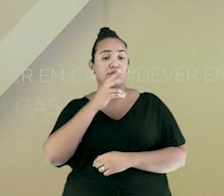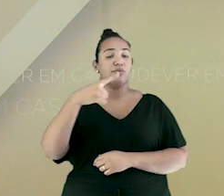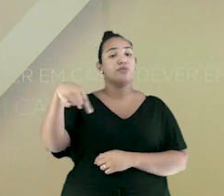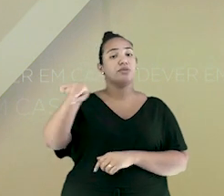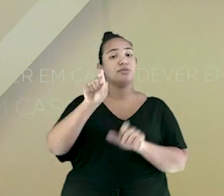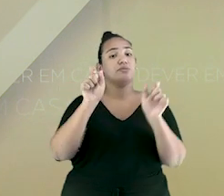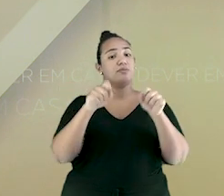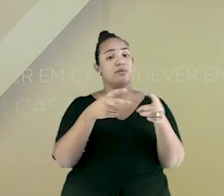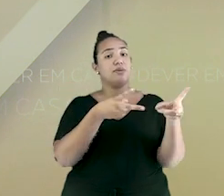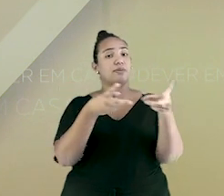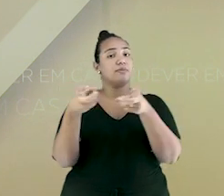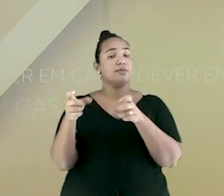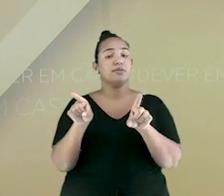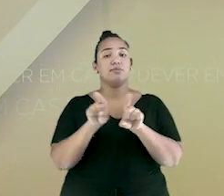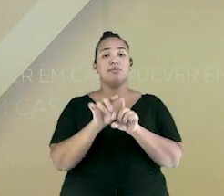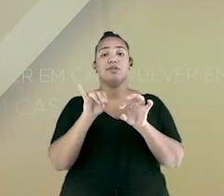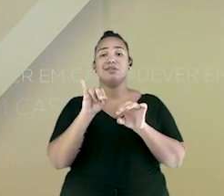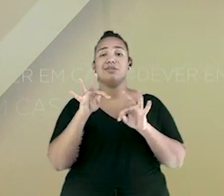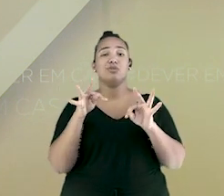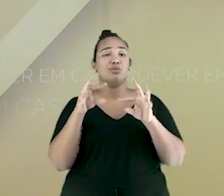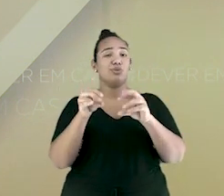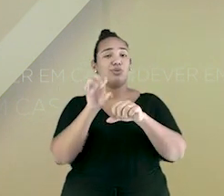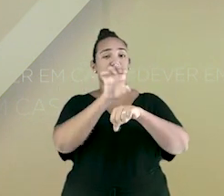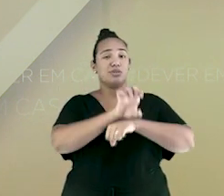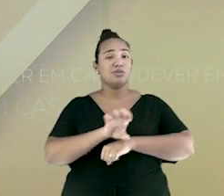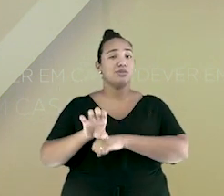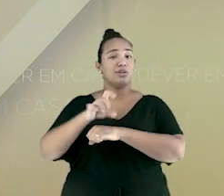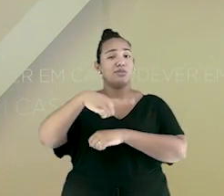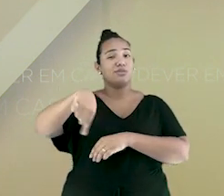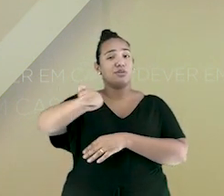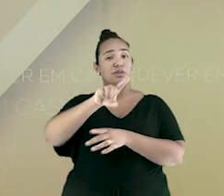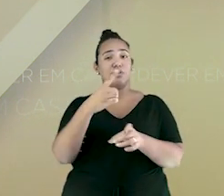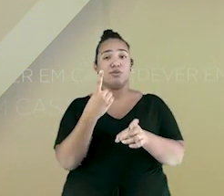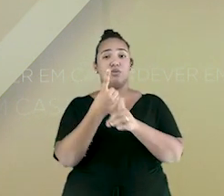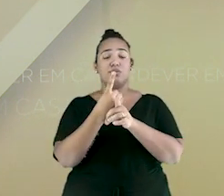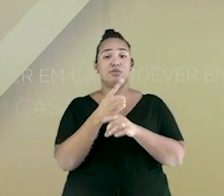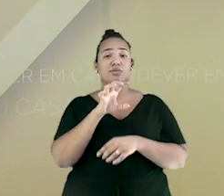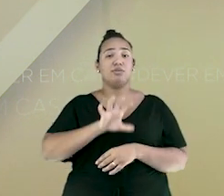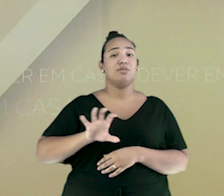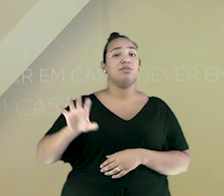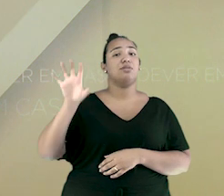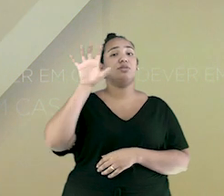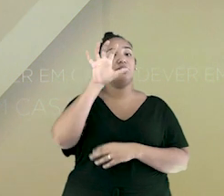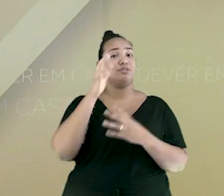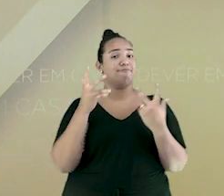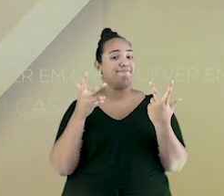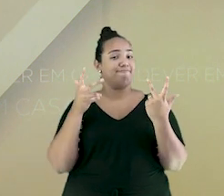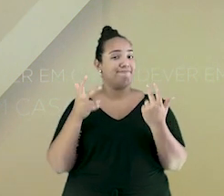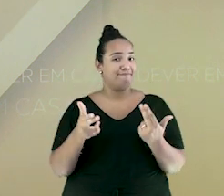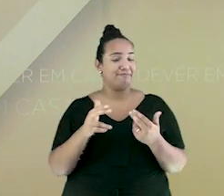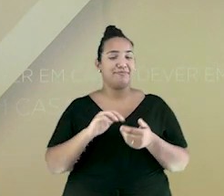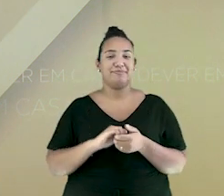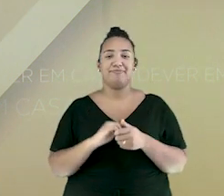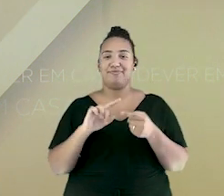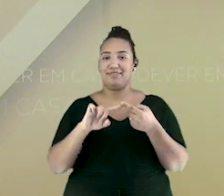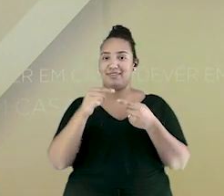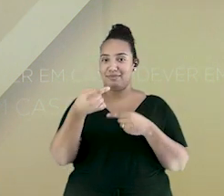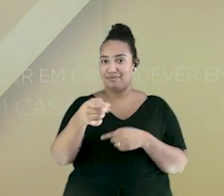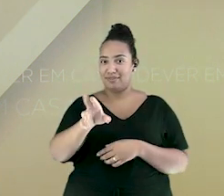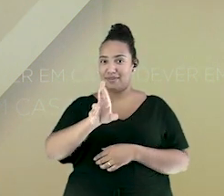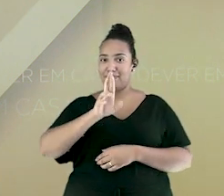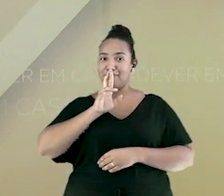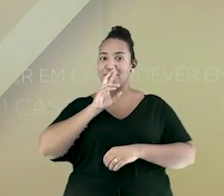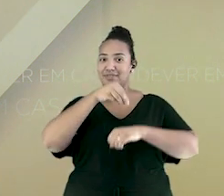observar se todos os estados que encontrou fazem parte da mesma região. Depois compartilhe a sua resposta com